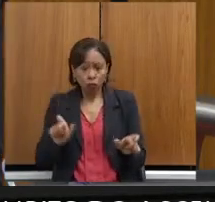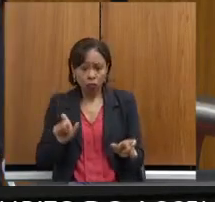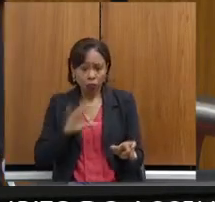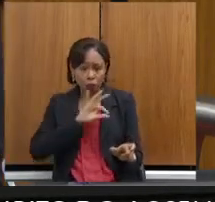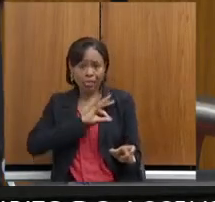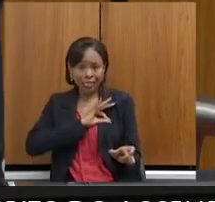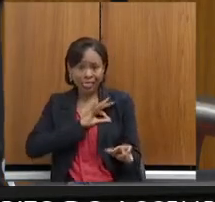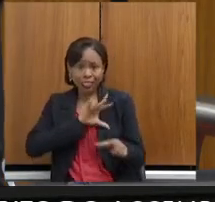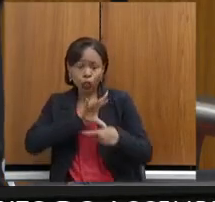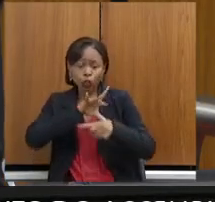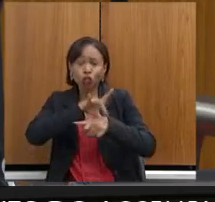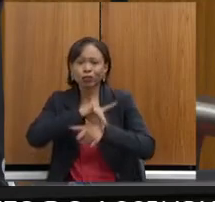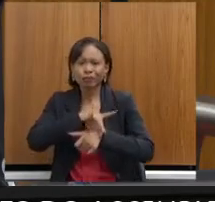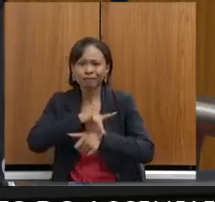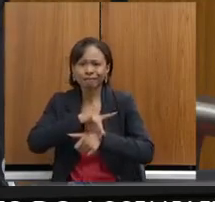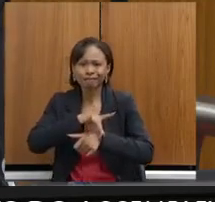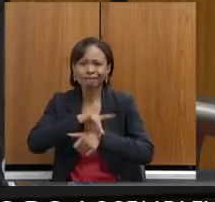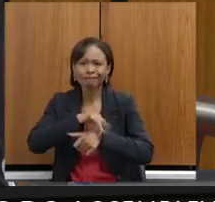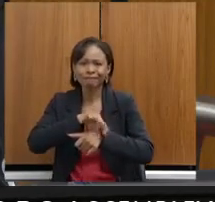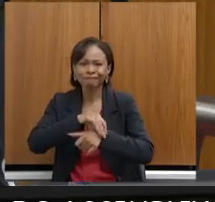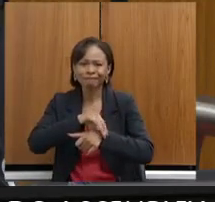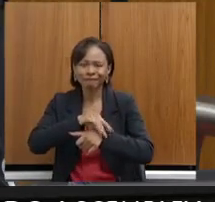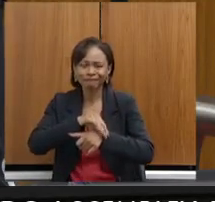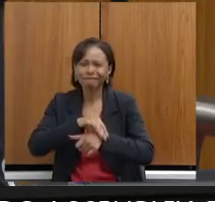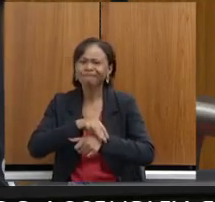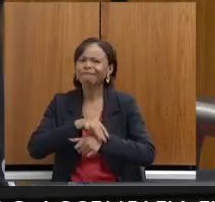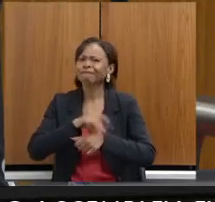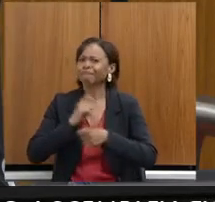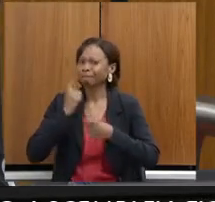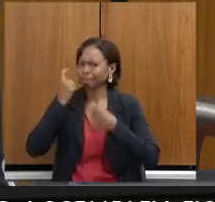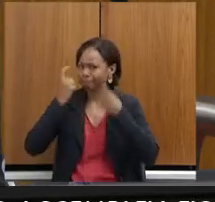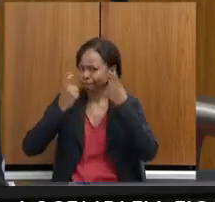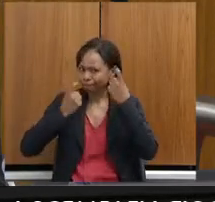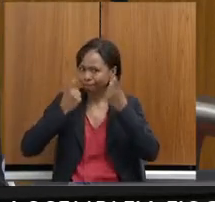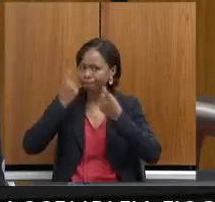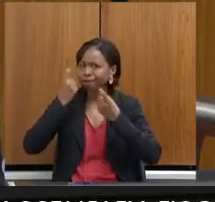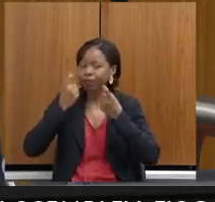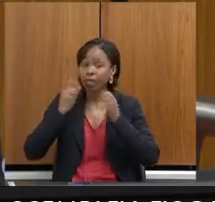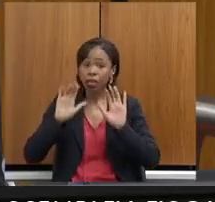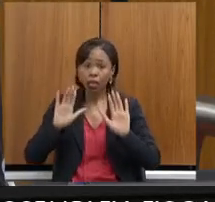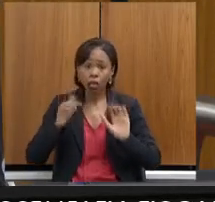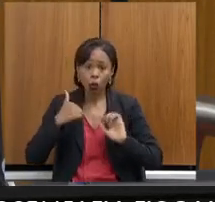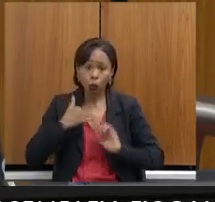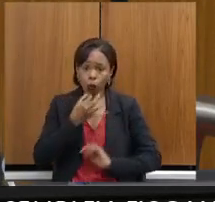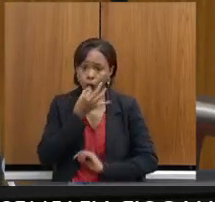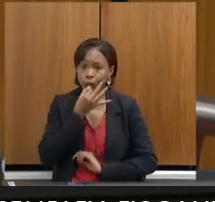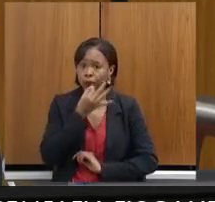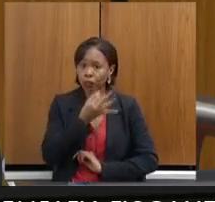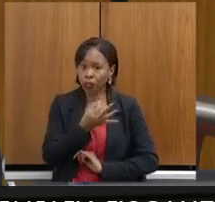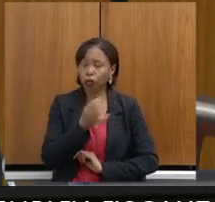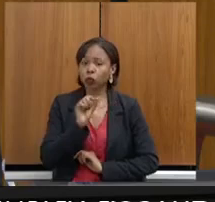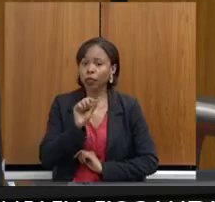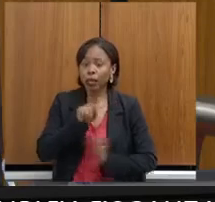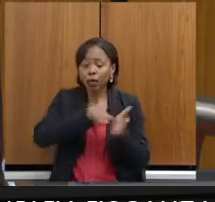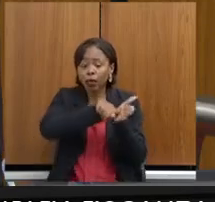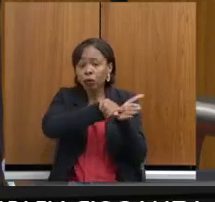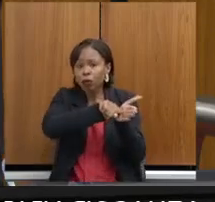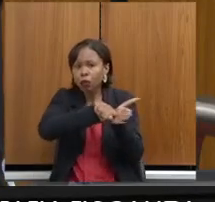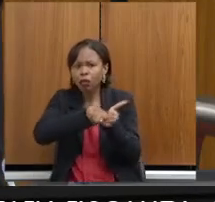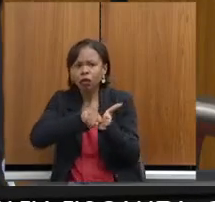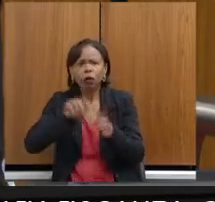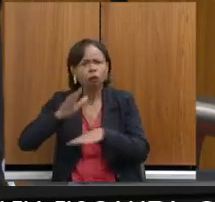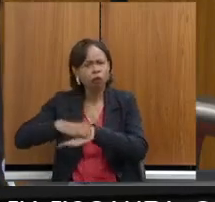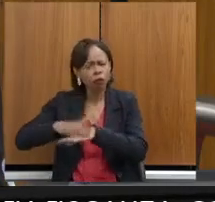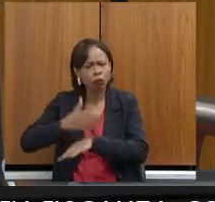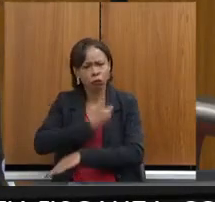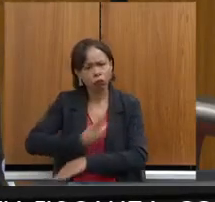é muito Sérgio o o dado ele é preocupante queria fazer uma sugestão de busca né do próprio